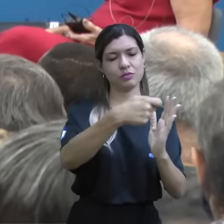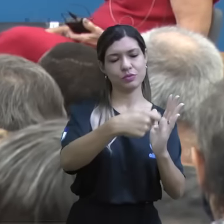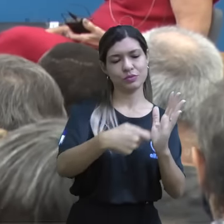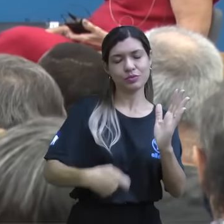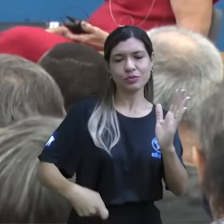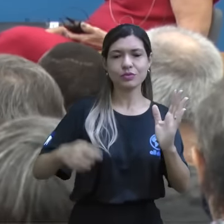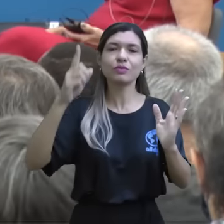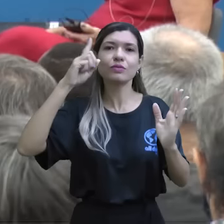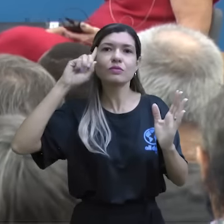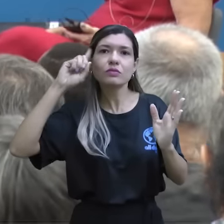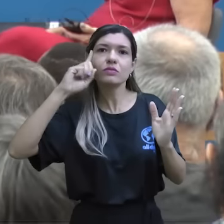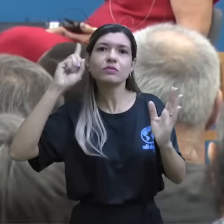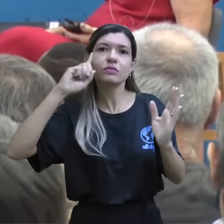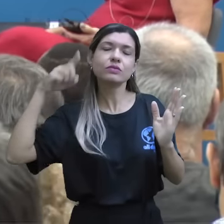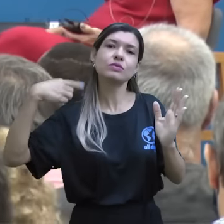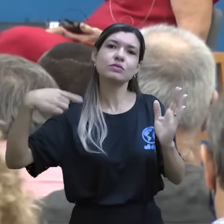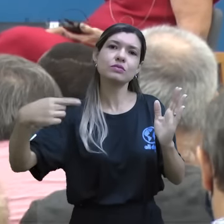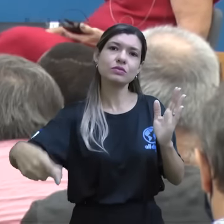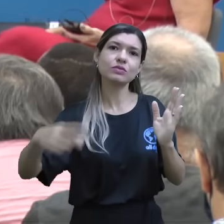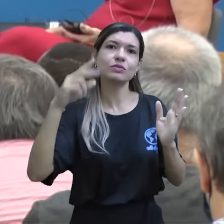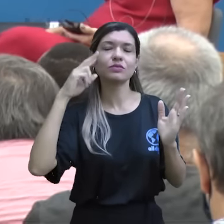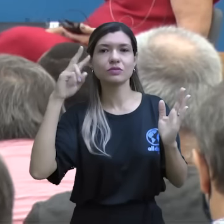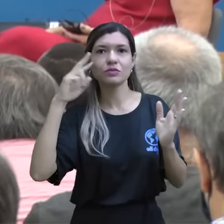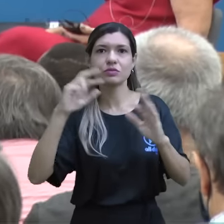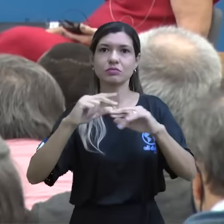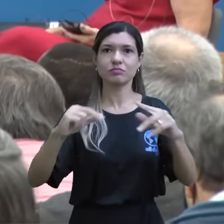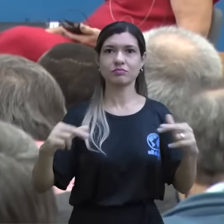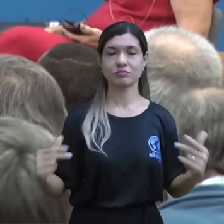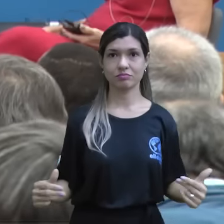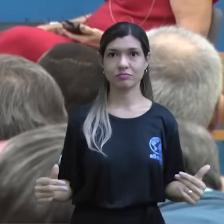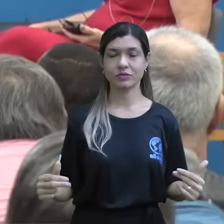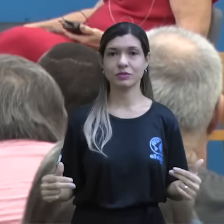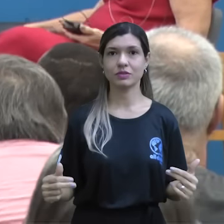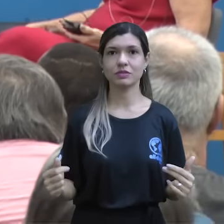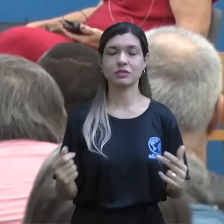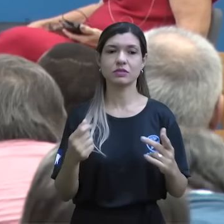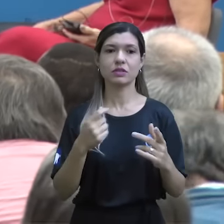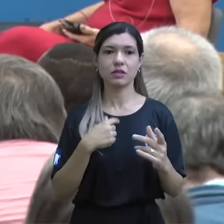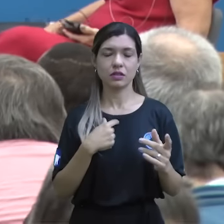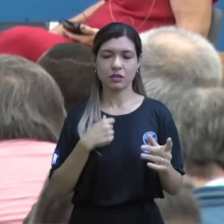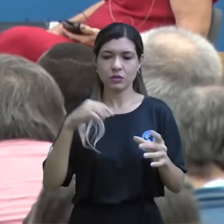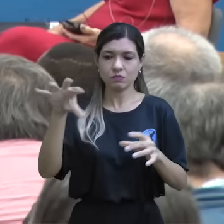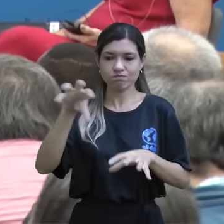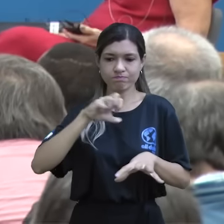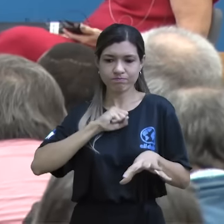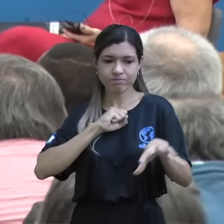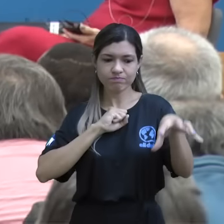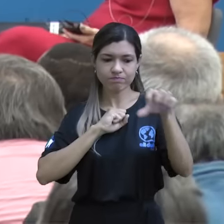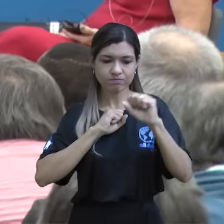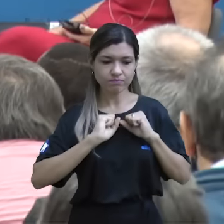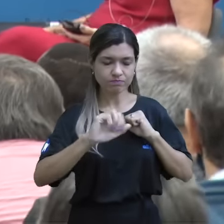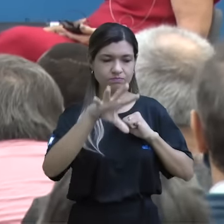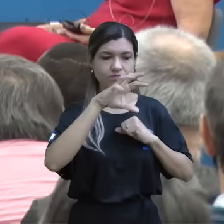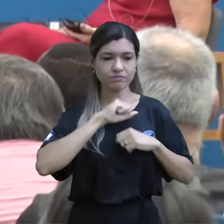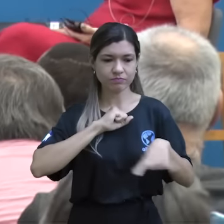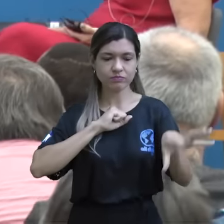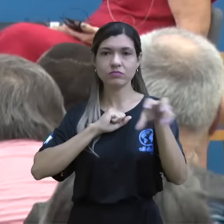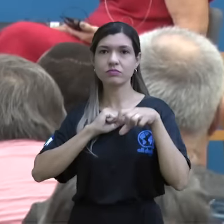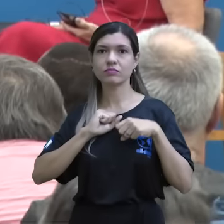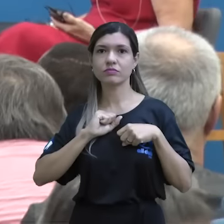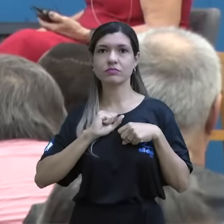esse era um tema muito forte em Lima Barreto, a questão da liberdade, mas não sei mais por que eu estava falando disso, mas vamos voltar,